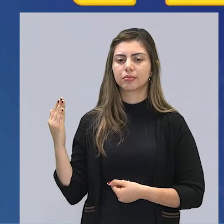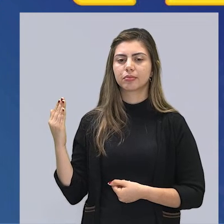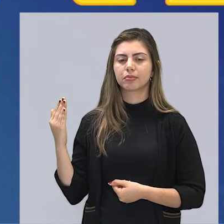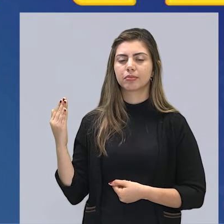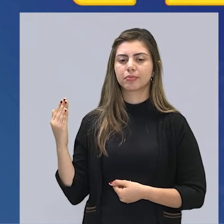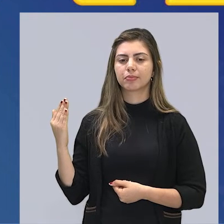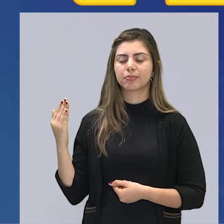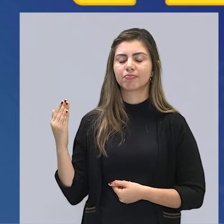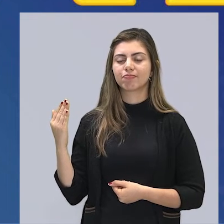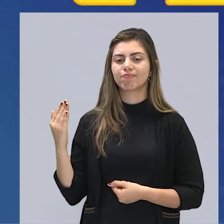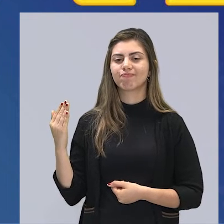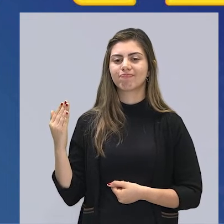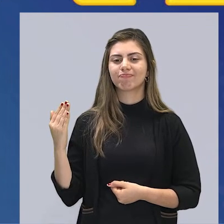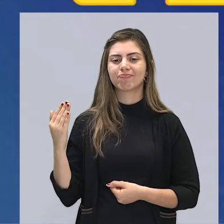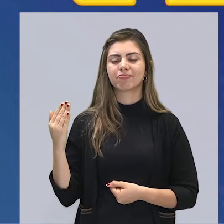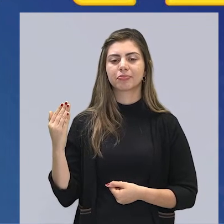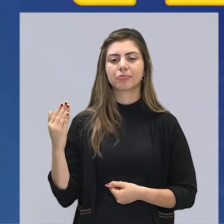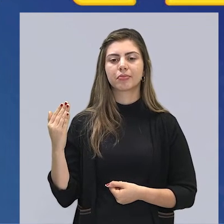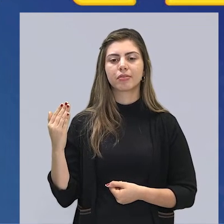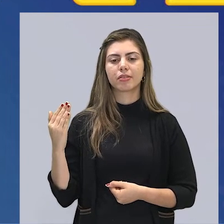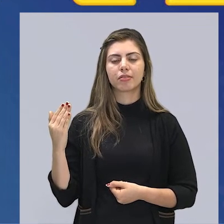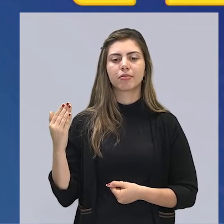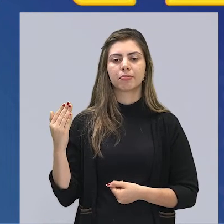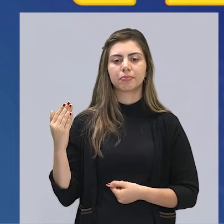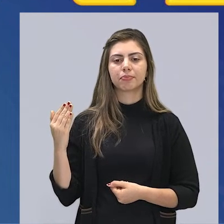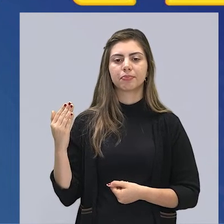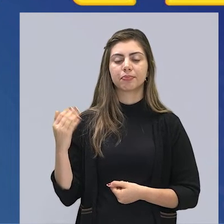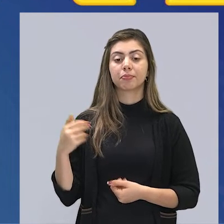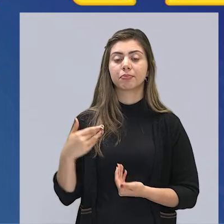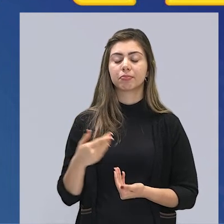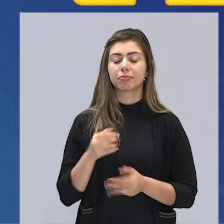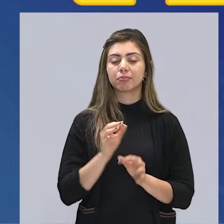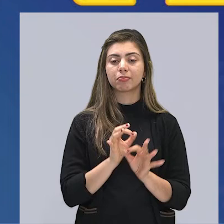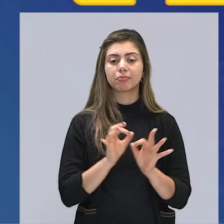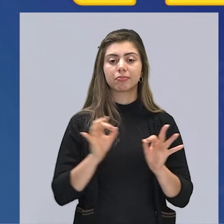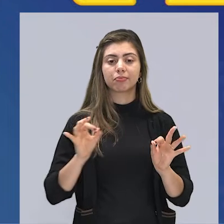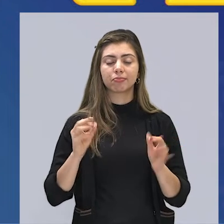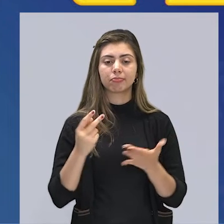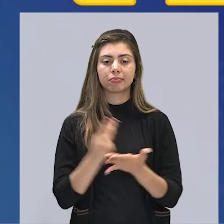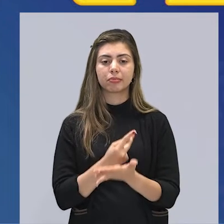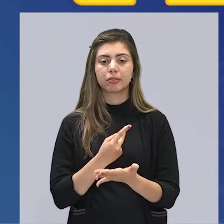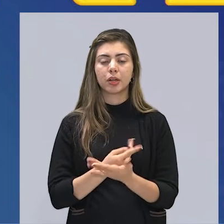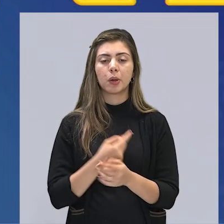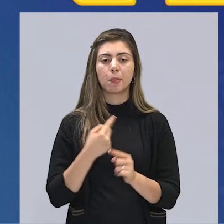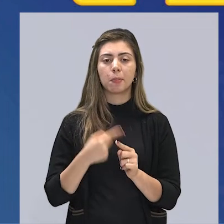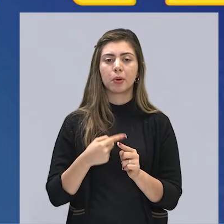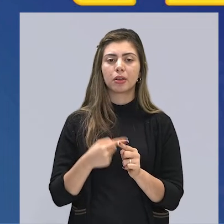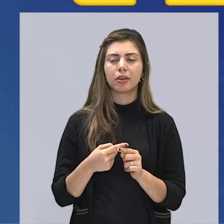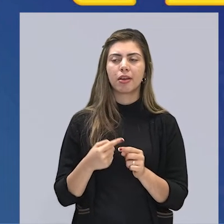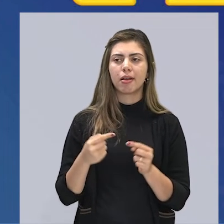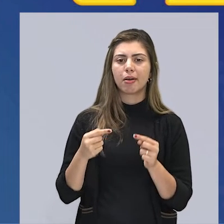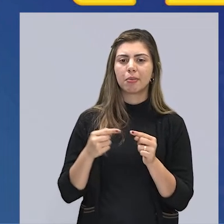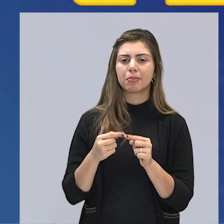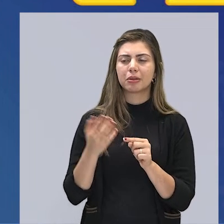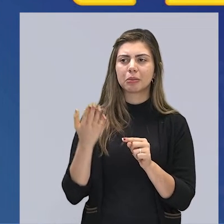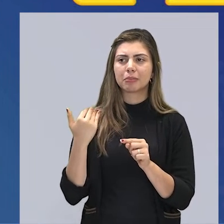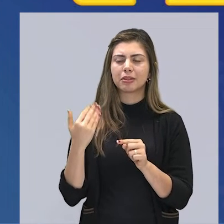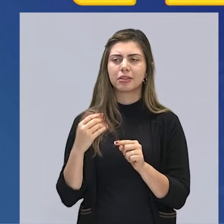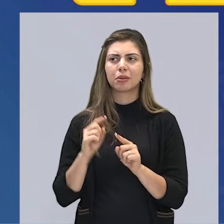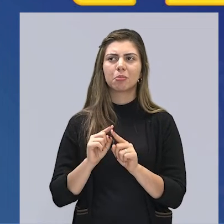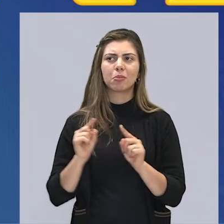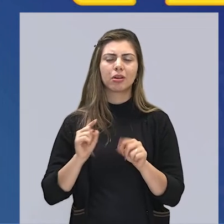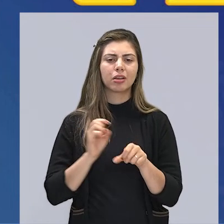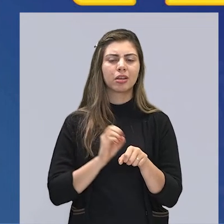é wrong. Por que que é wrong? Esta frase sugere uma possibilidade no passado, não um pedido. Quando eu